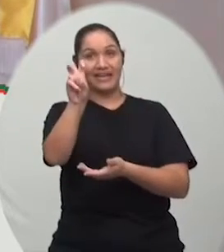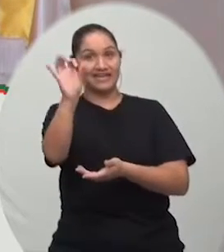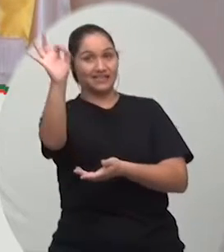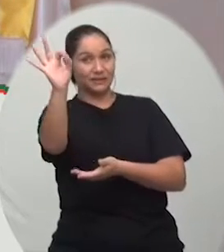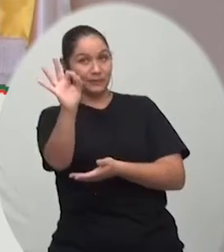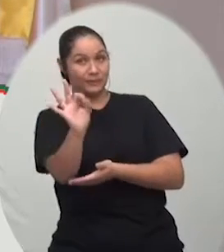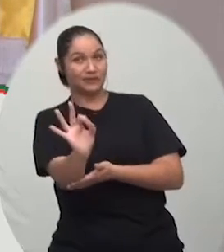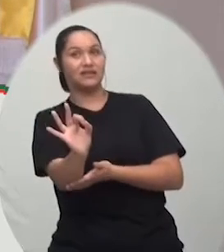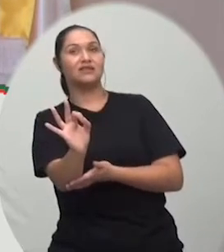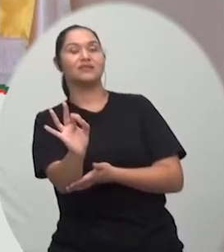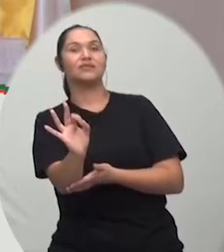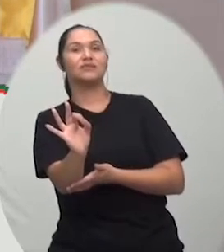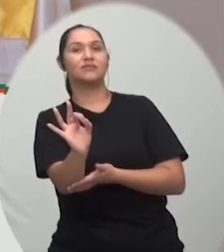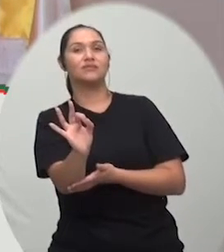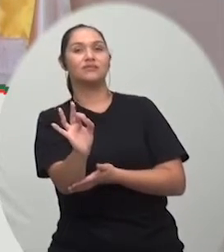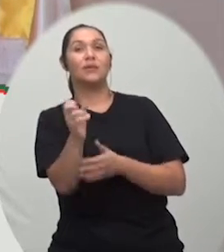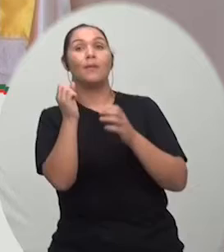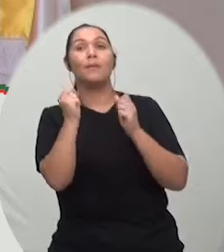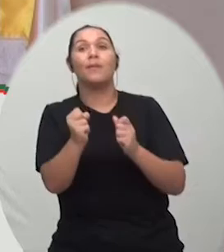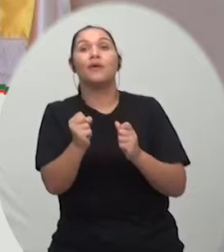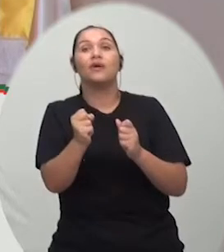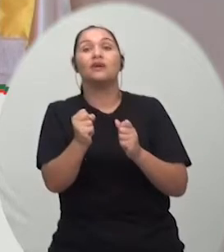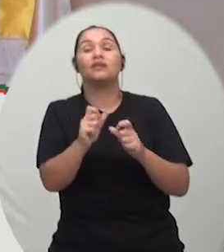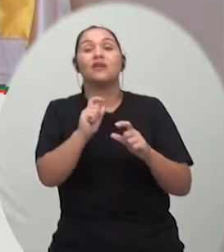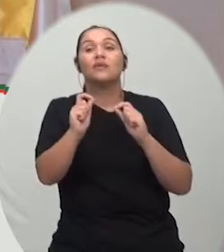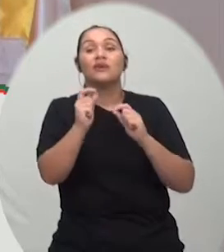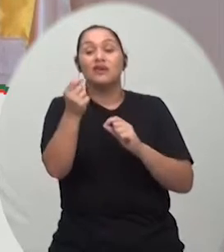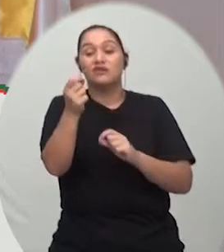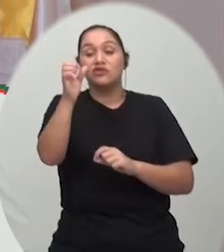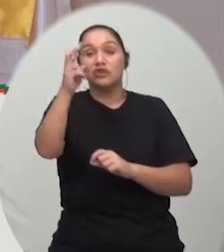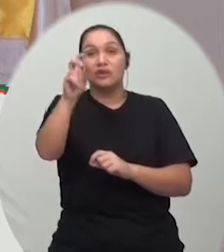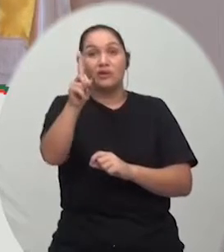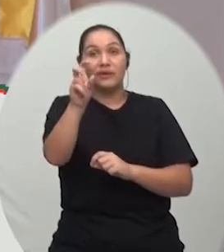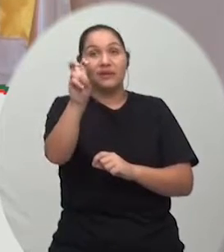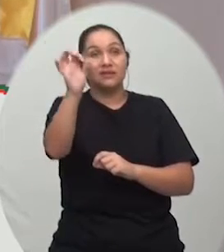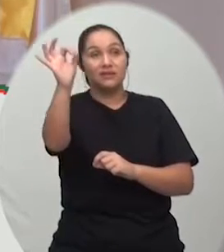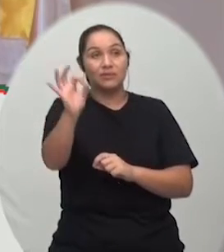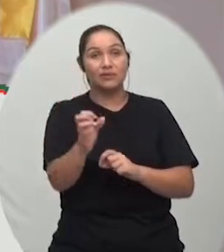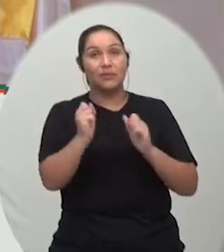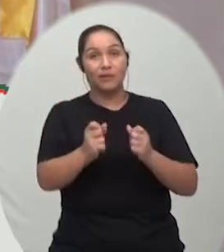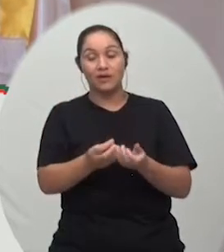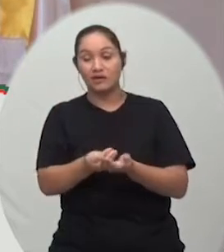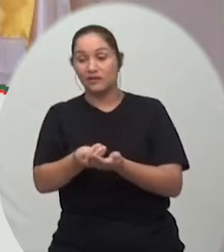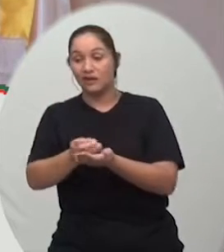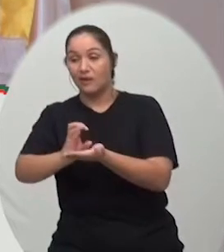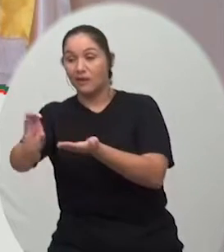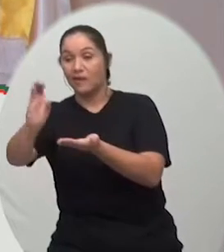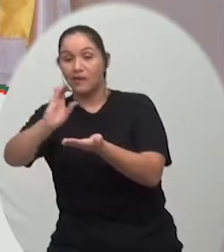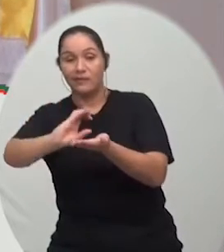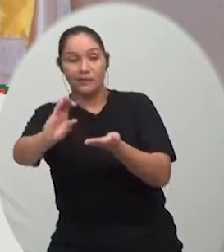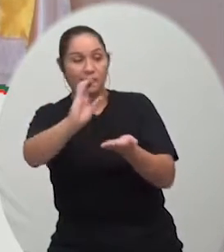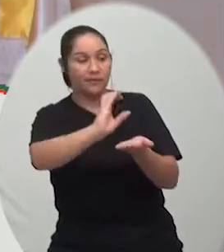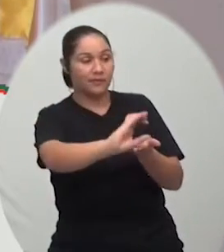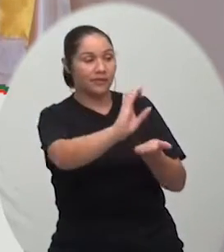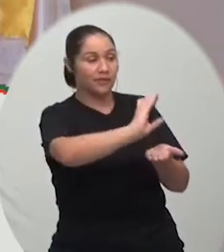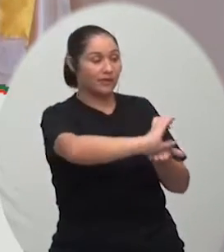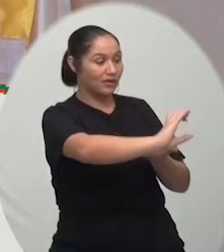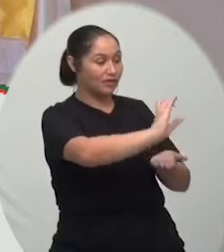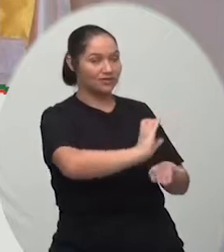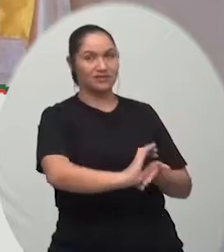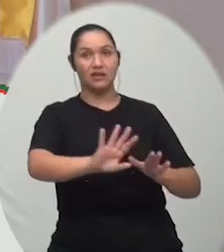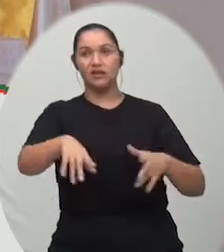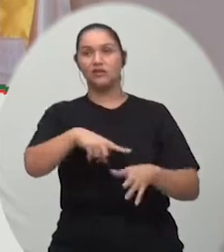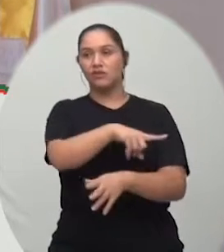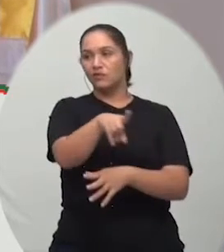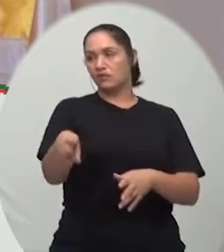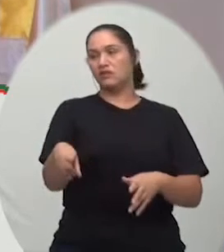possa efetivamente ser distribuído. Então, mais uma vez, aqueles que não tiveram a oportunidade de participar do evento de